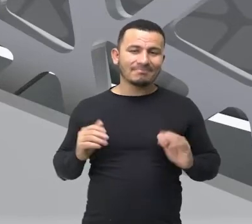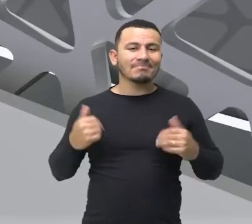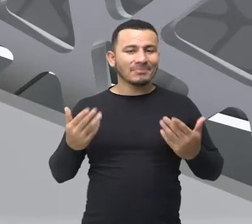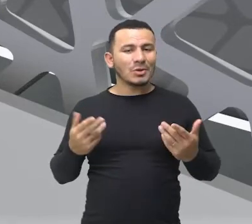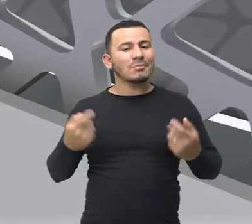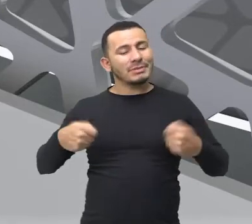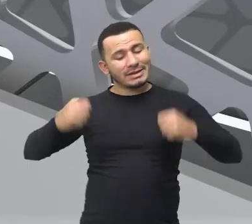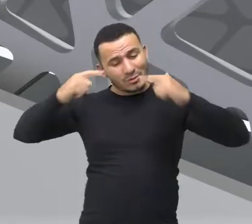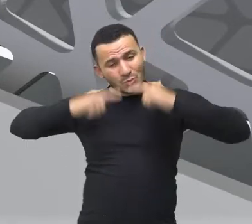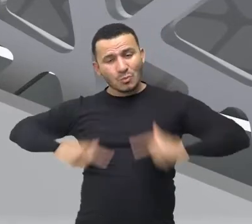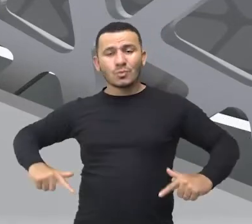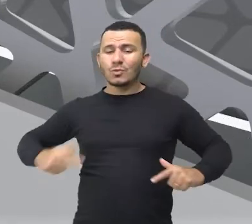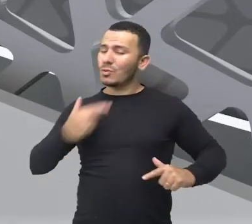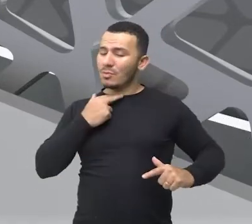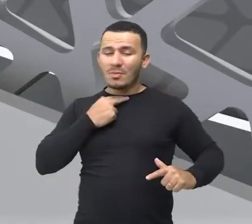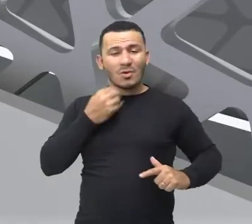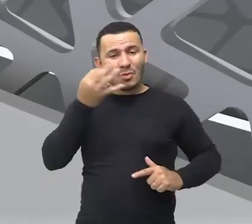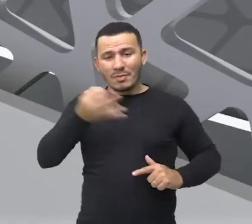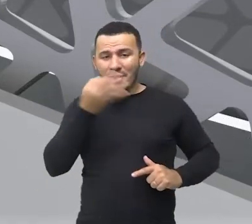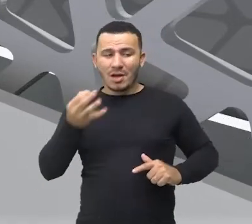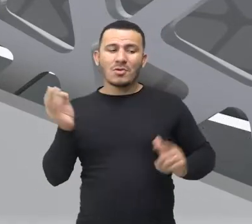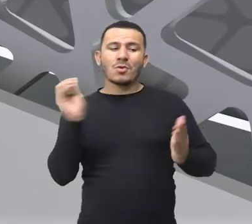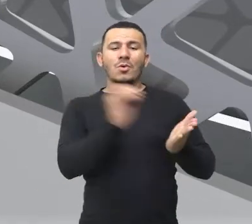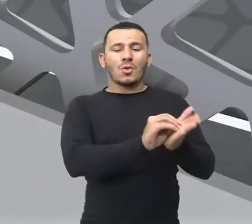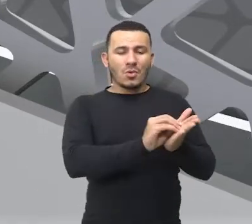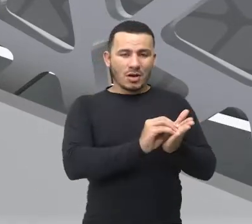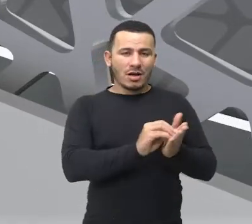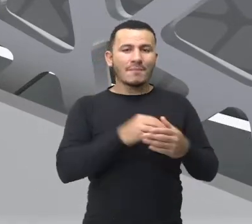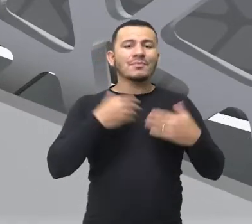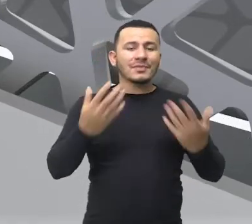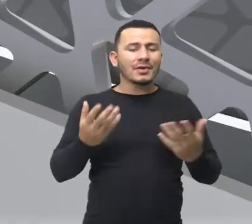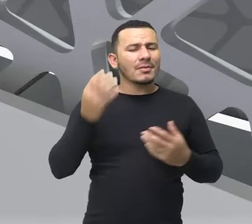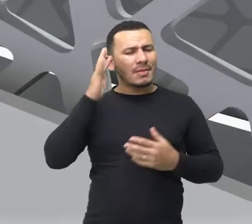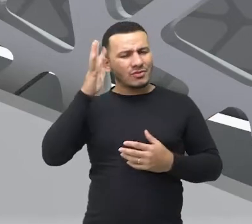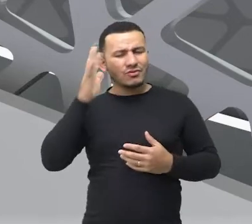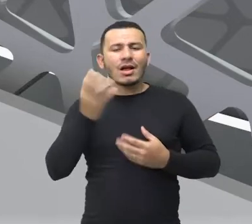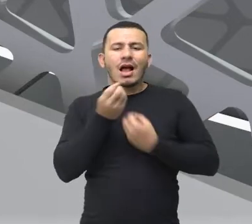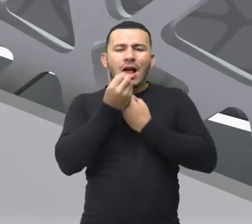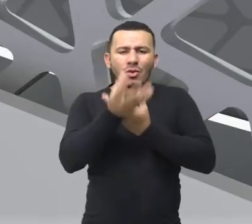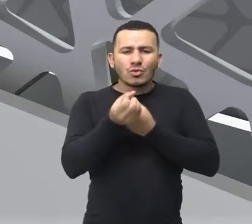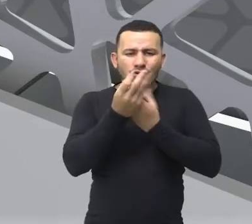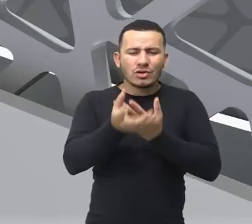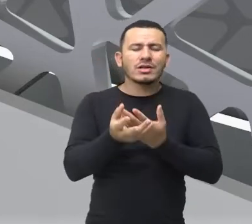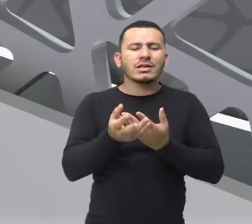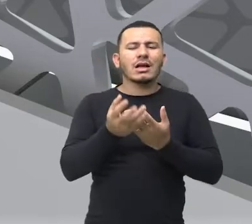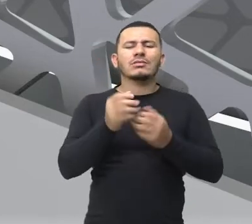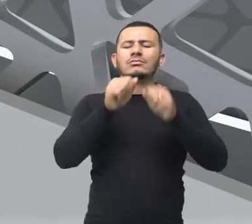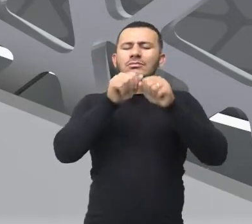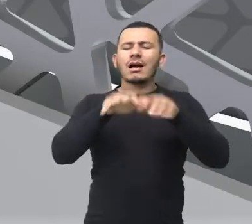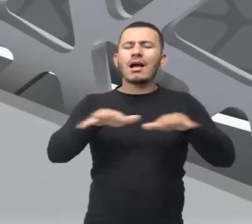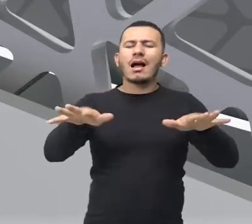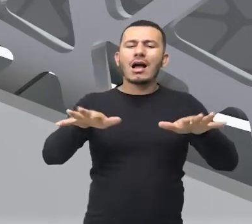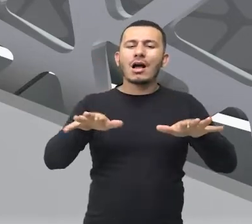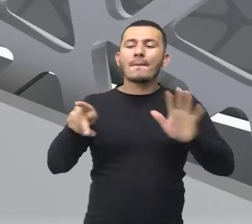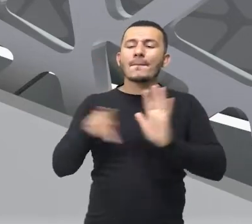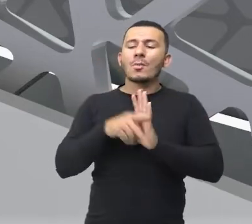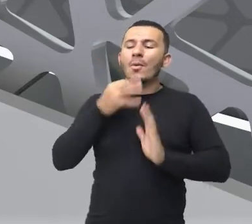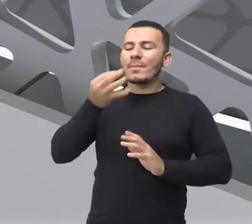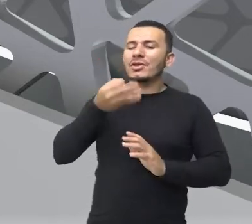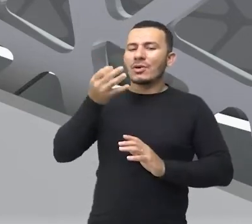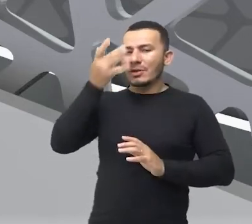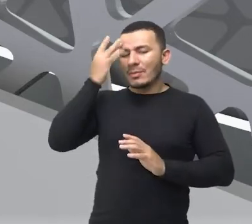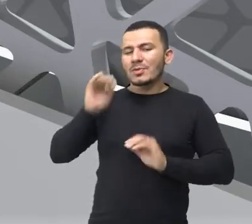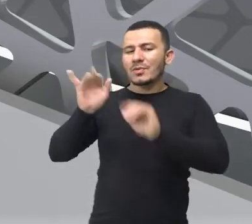Então, percebam que chegar com uma notícia imparcial é muito difícil, ok? Mas, em